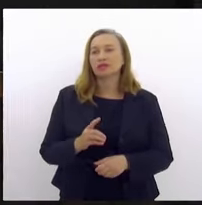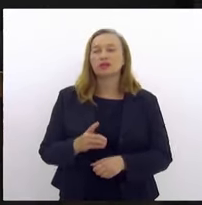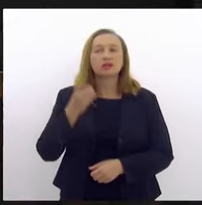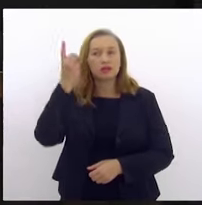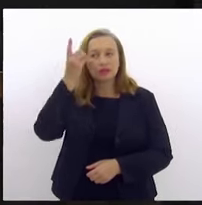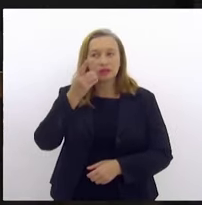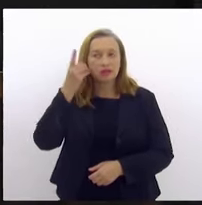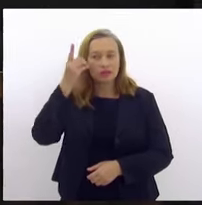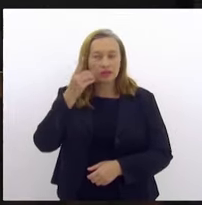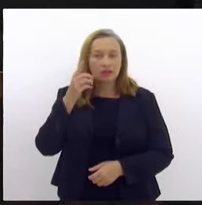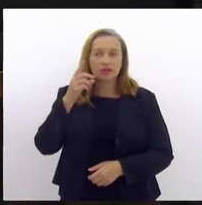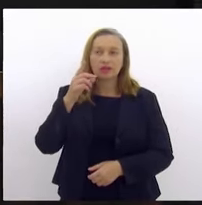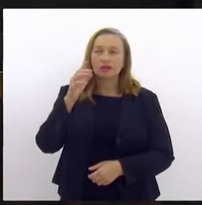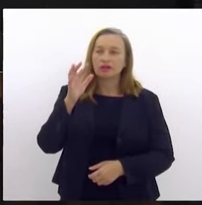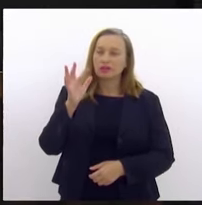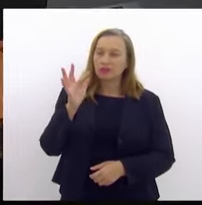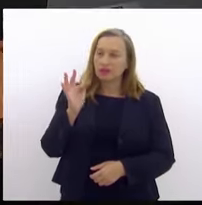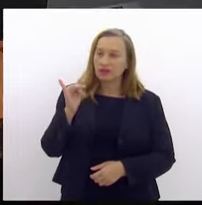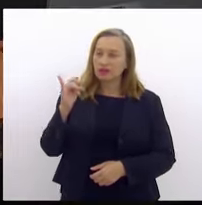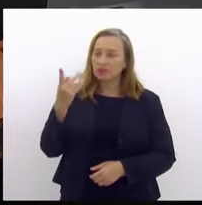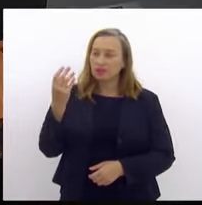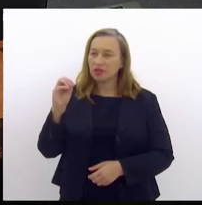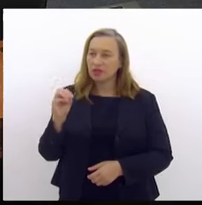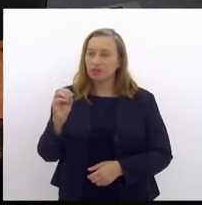Deputado Felipinho Raves.